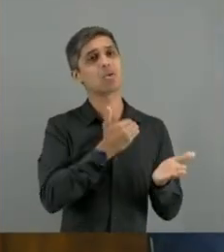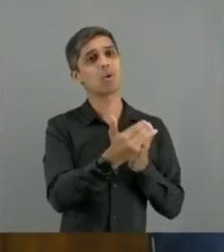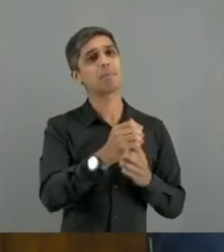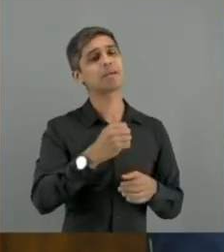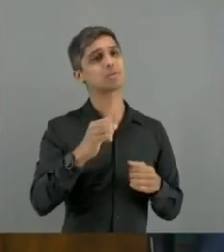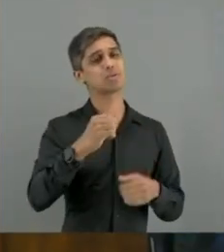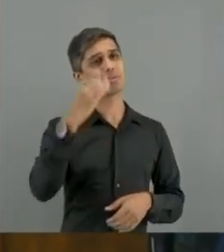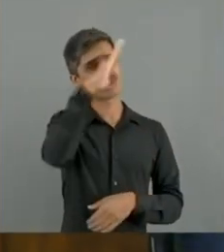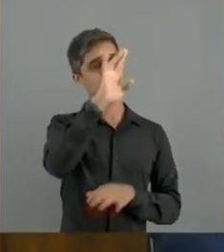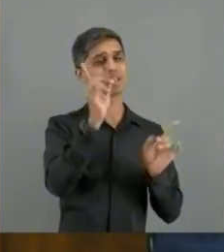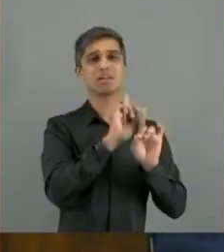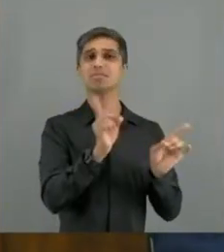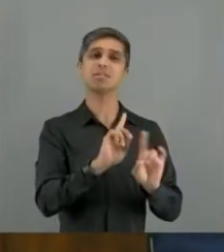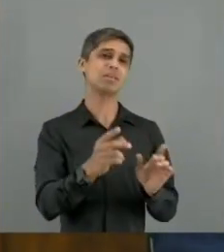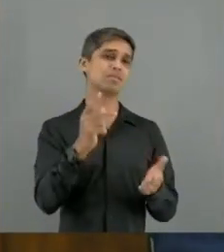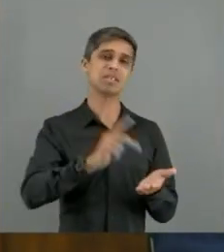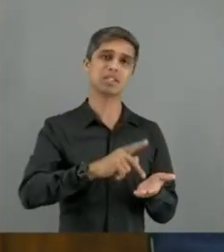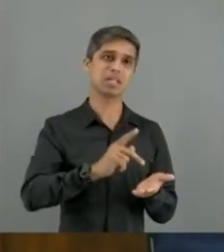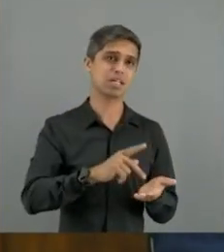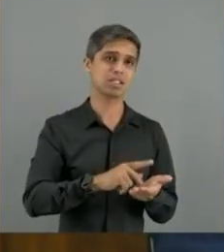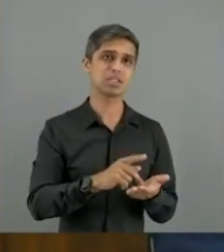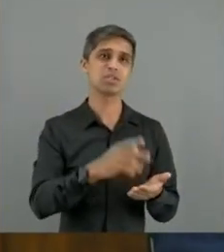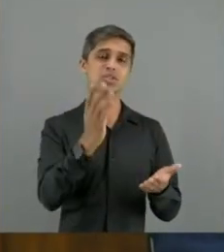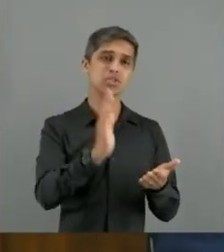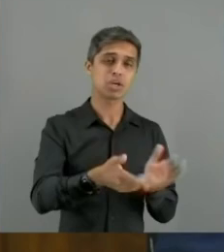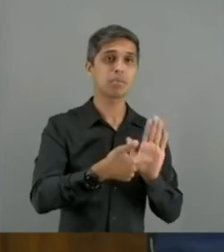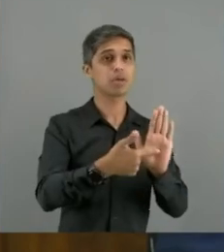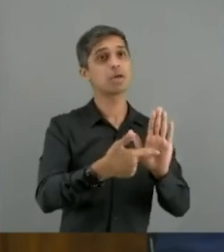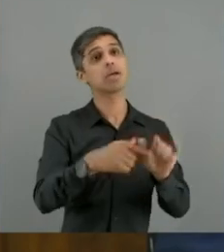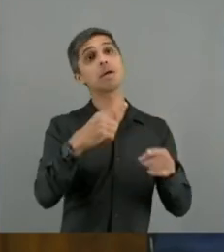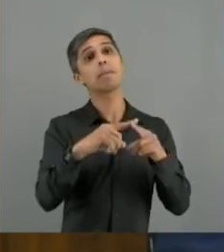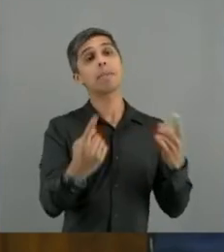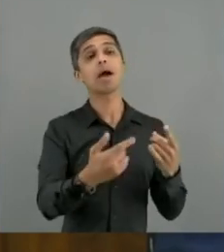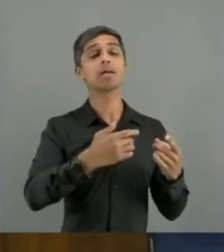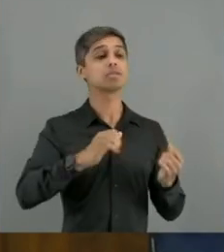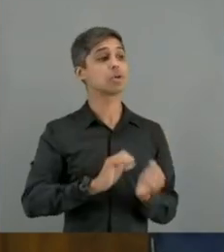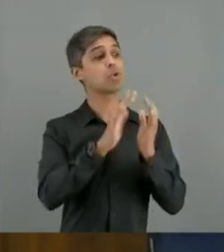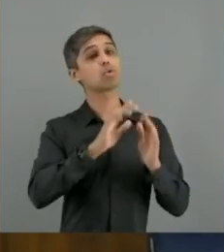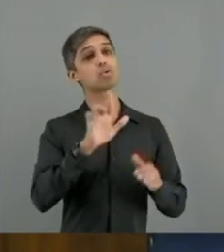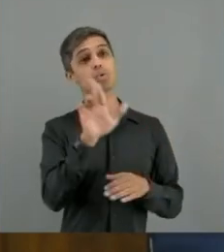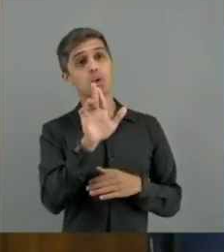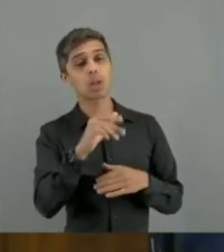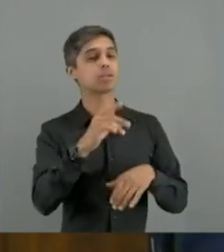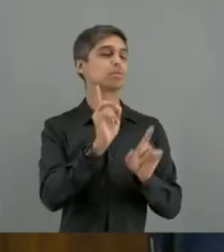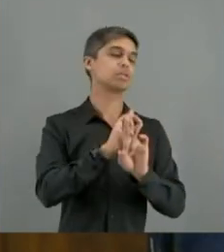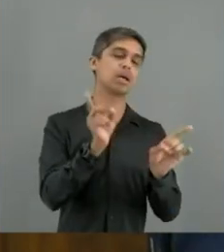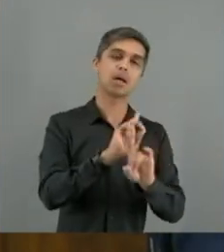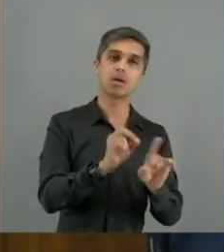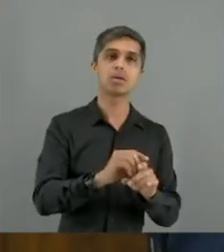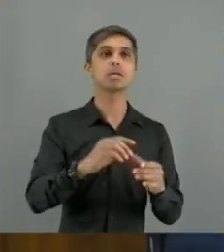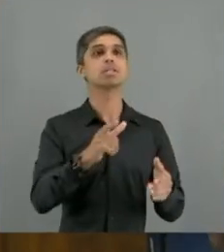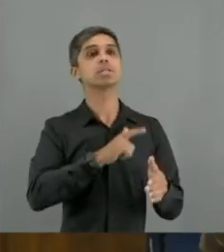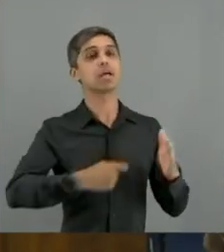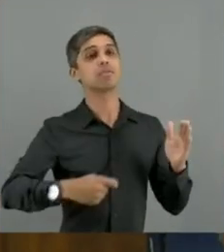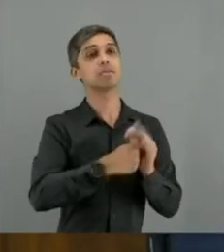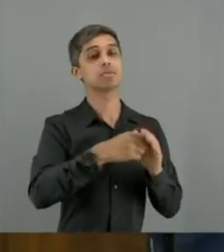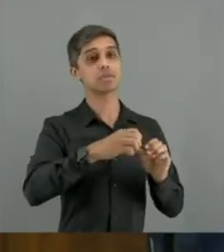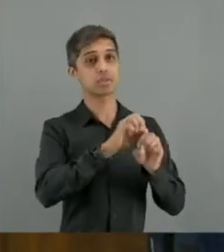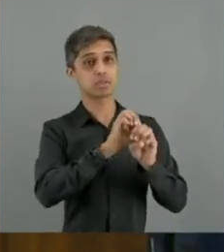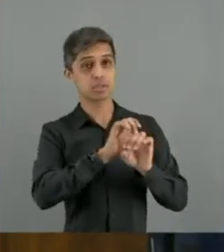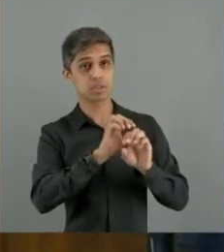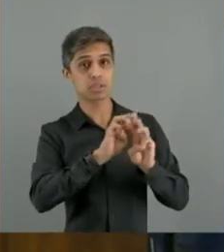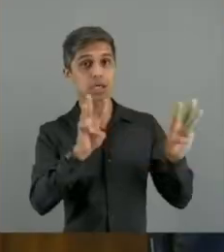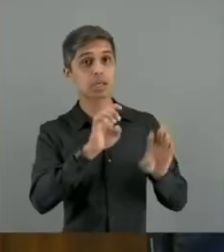Não é verdade. Já mostrei aqui para a senhora. Tá? Ele foi combatido no governo do Lula. Não é verdade. Foram as denúncias no site Metrópole,